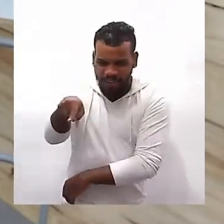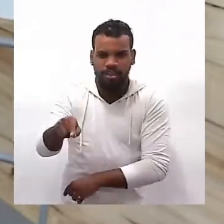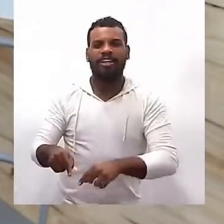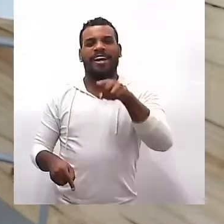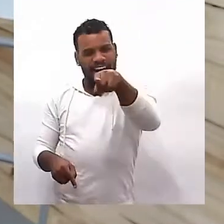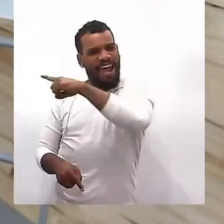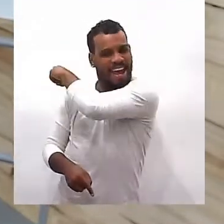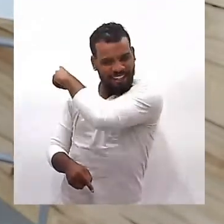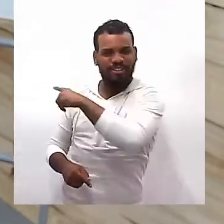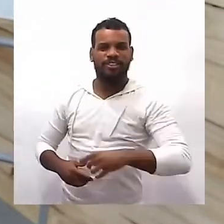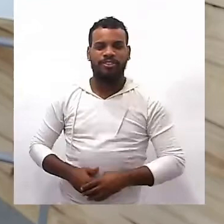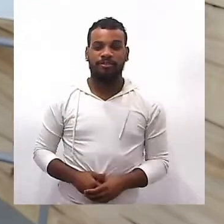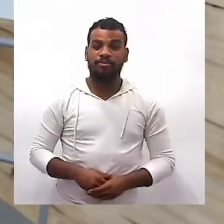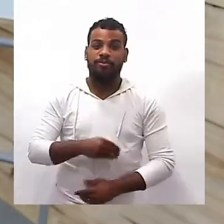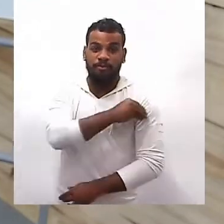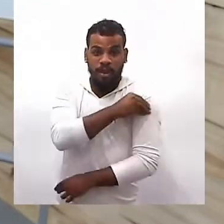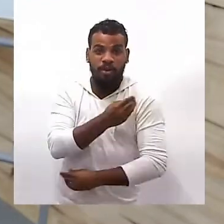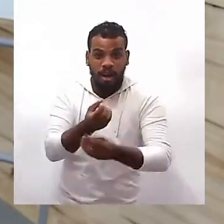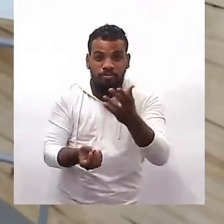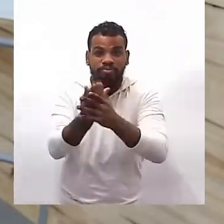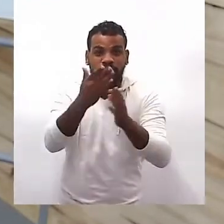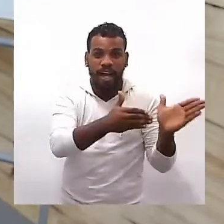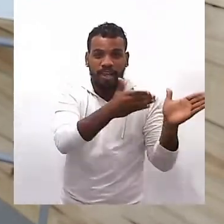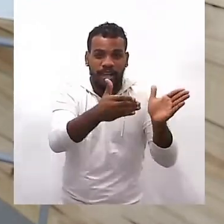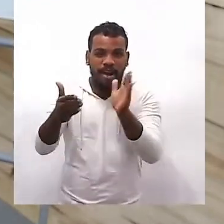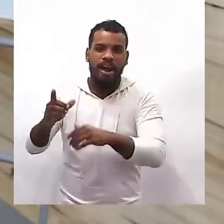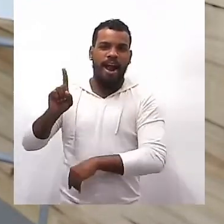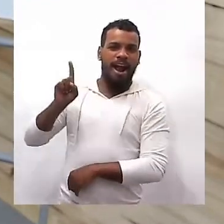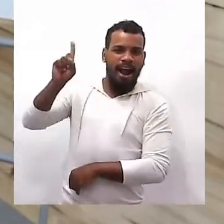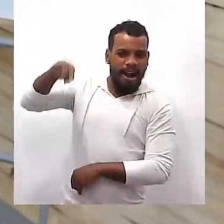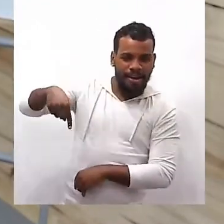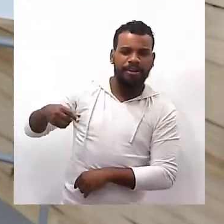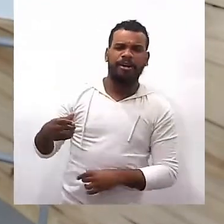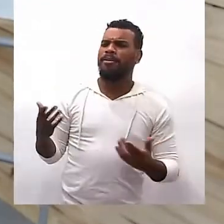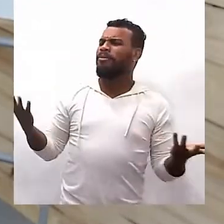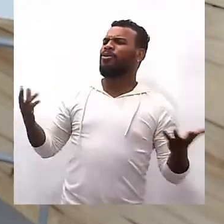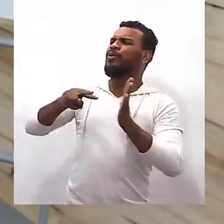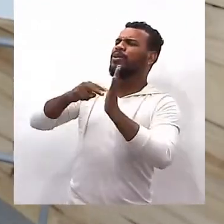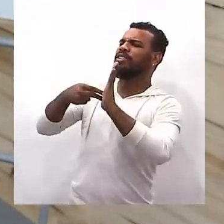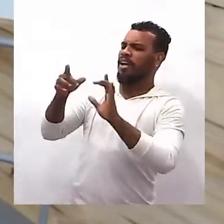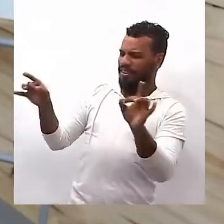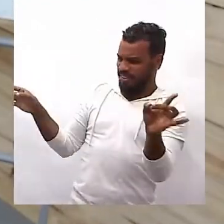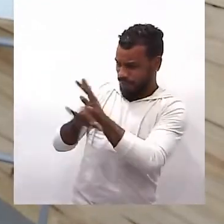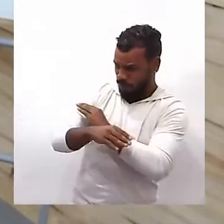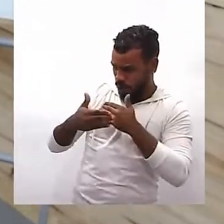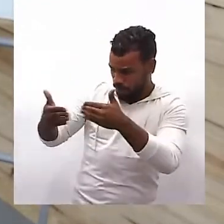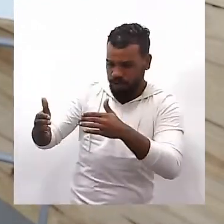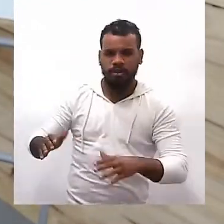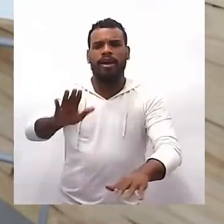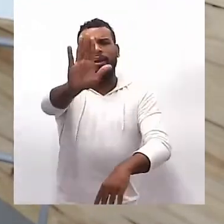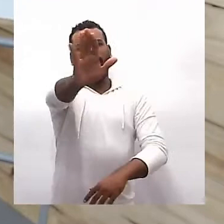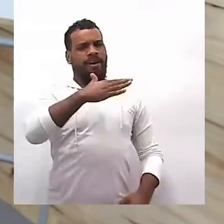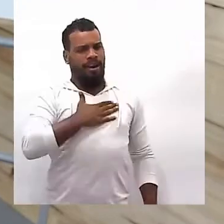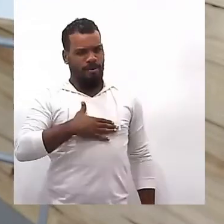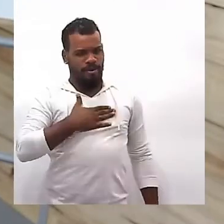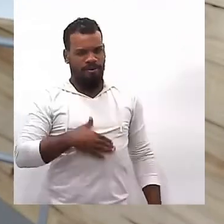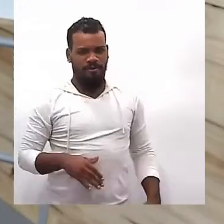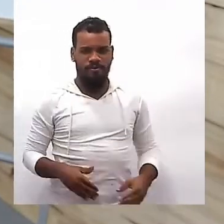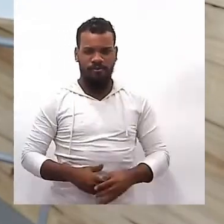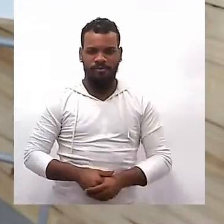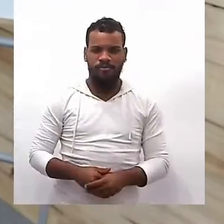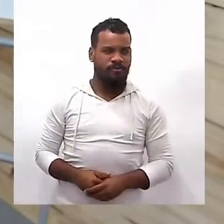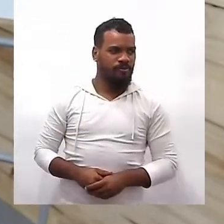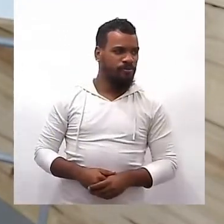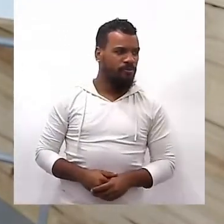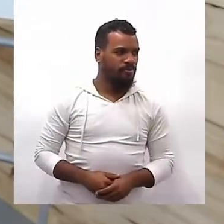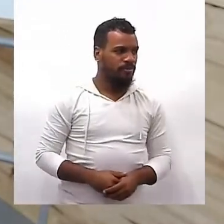produz o álcool. O álcool é produzido desse jeito. Aí você pode dizer assim, ah, então quer dizer que terminou o processo. Calma. O